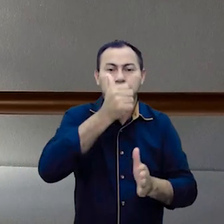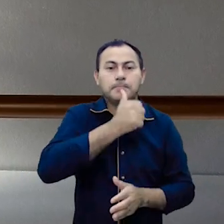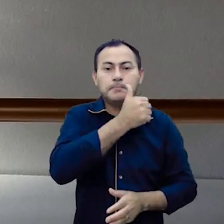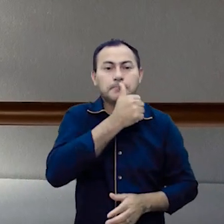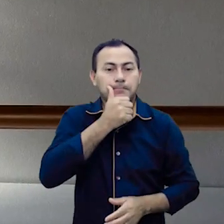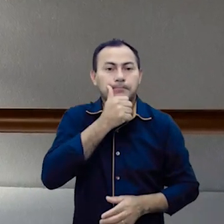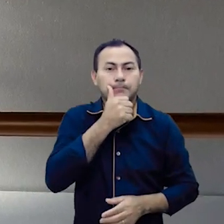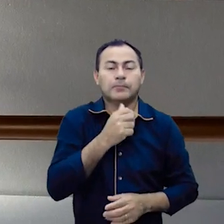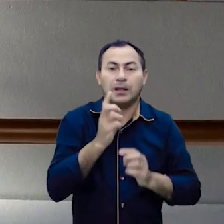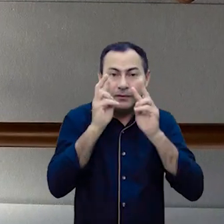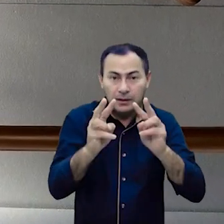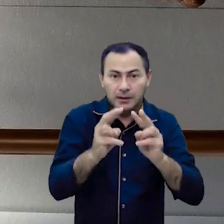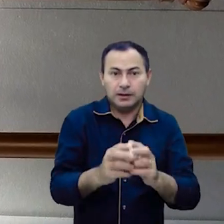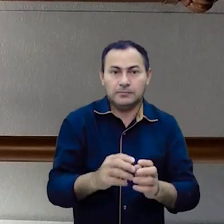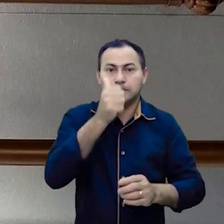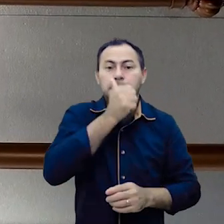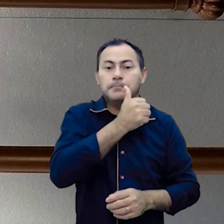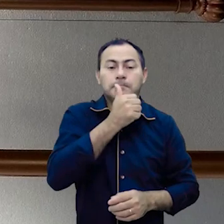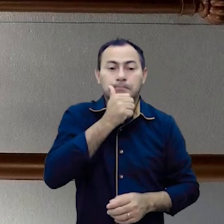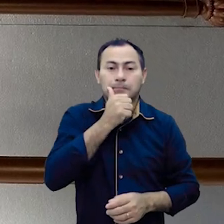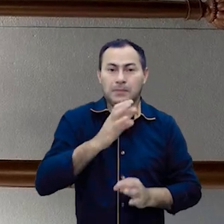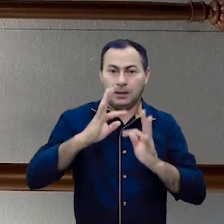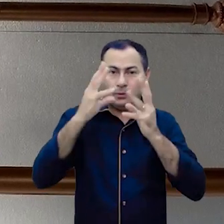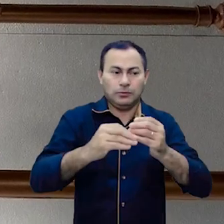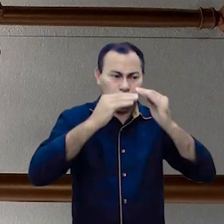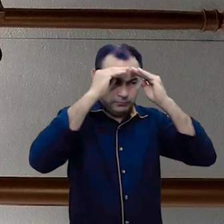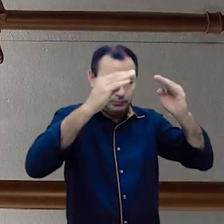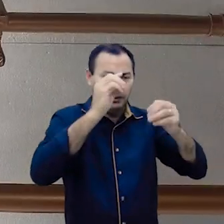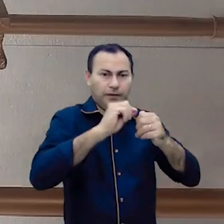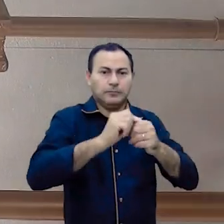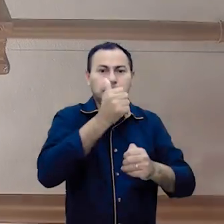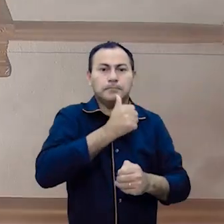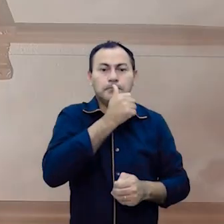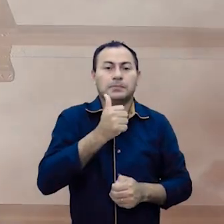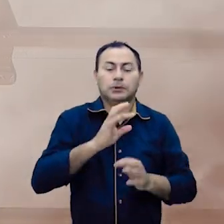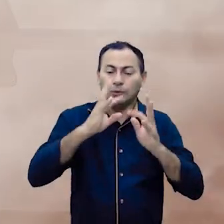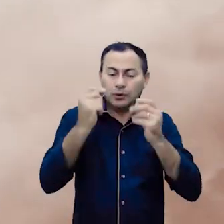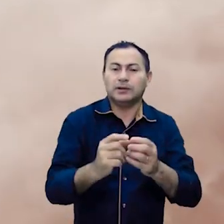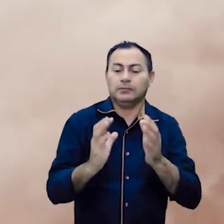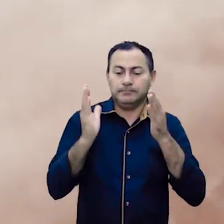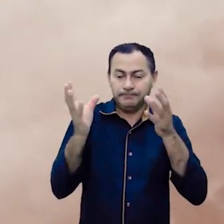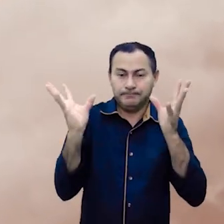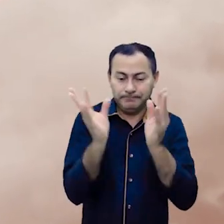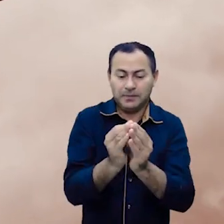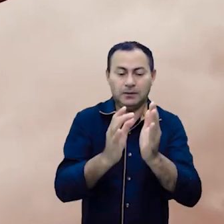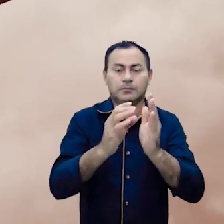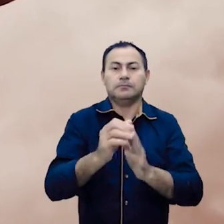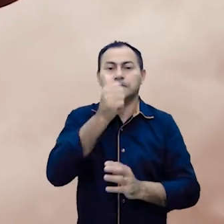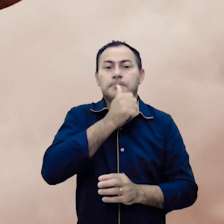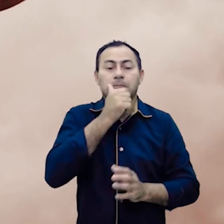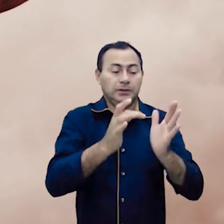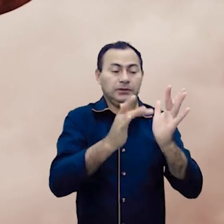desse sacrifícios considerando que estes sacrifícios foram todos cumpridos nos sacrifício de Jesus que